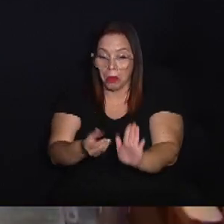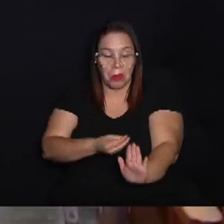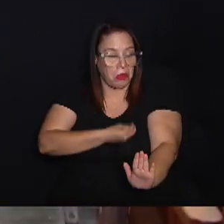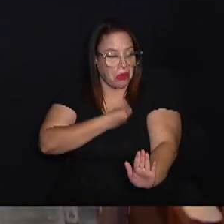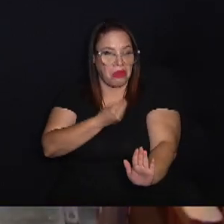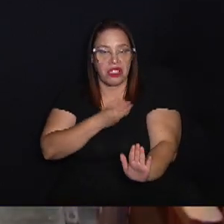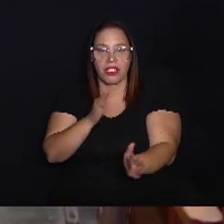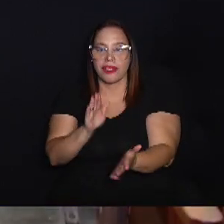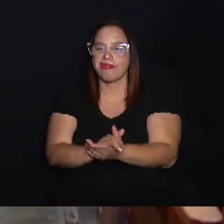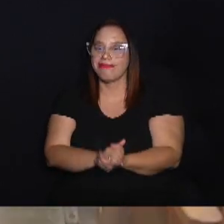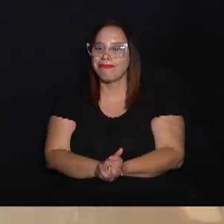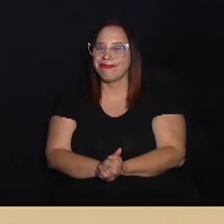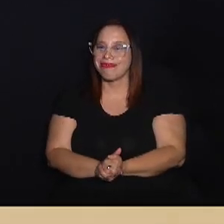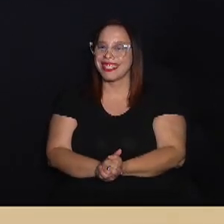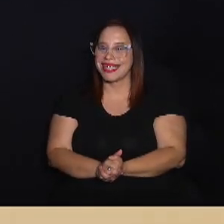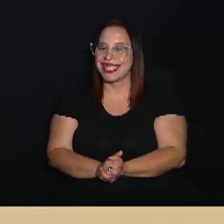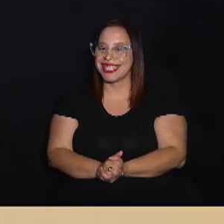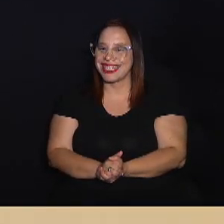vivenciada.